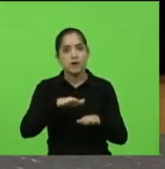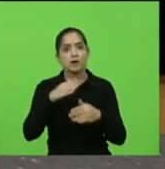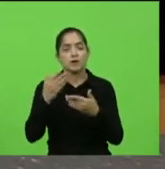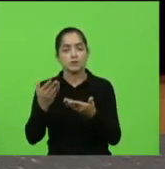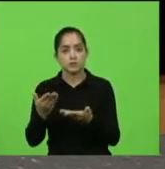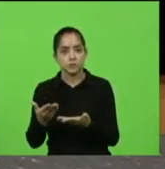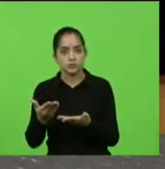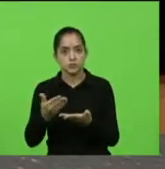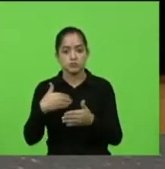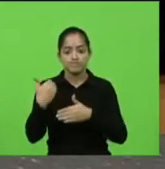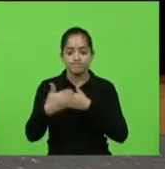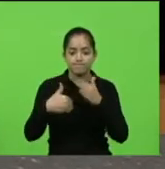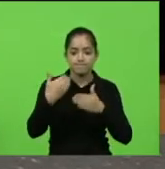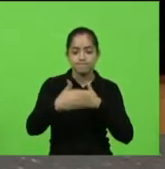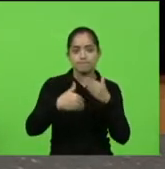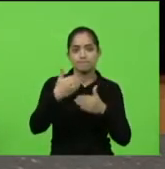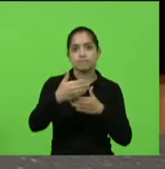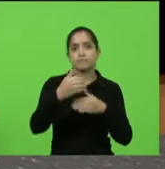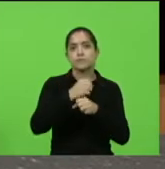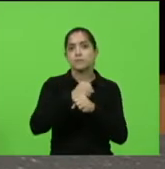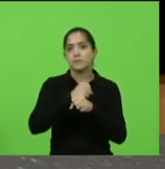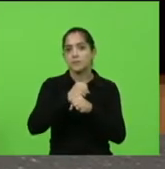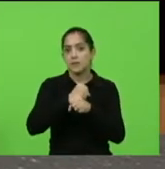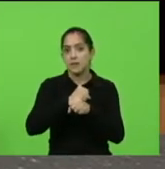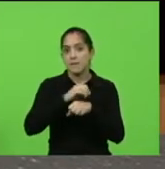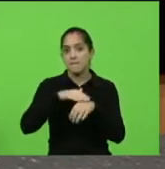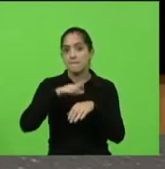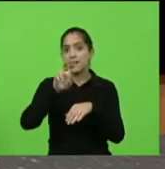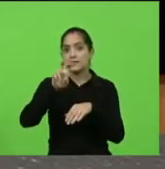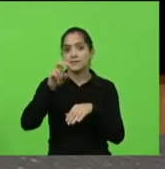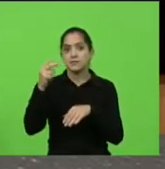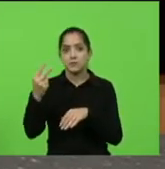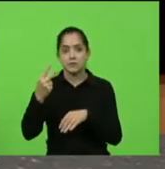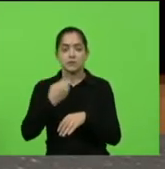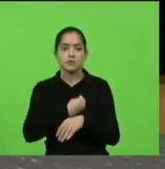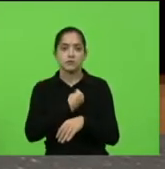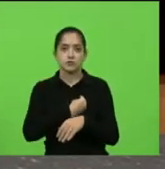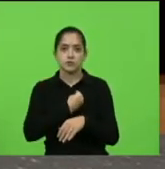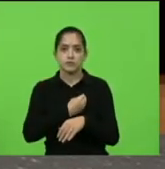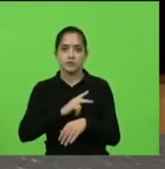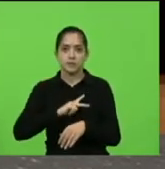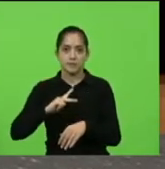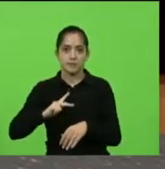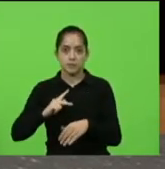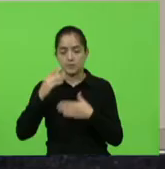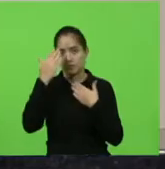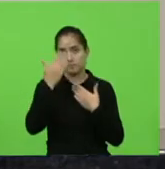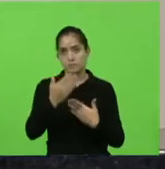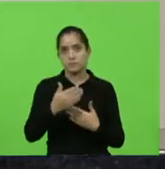dados ao longo desses mais de 50 anos de vida pública, presidente. Muito obrigado.